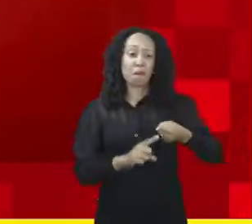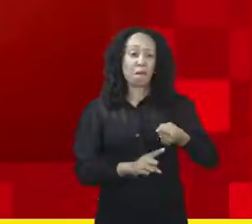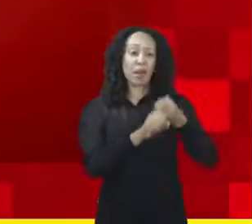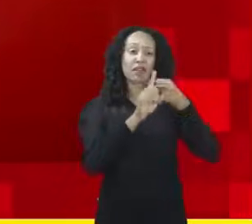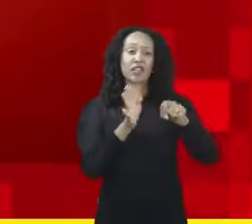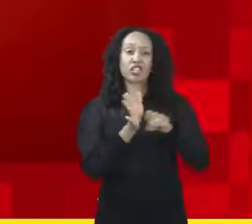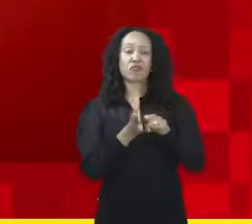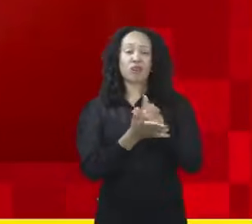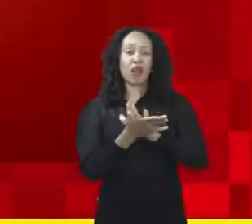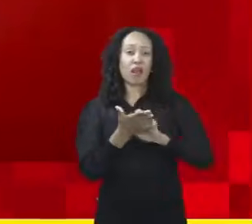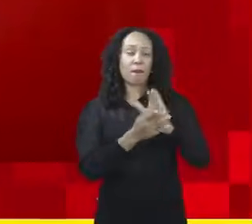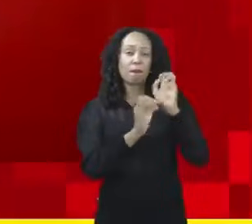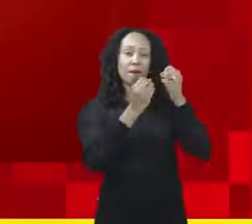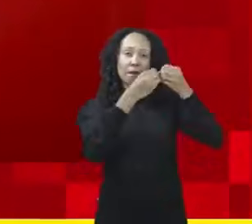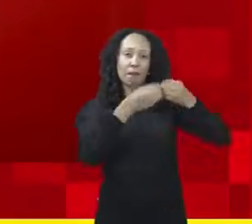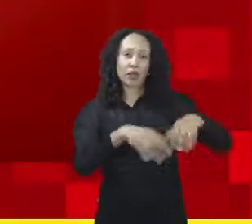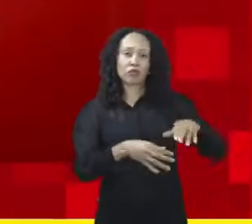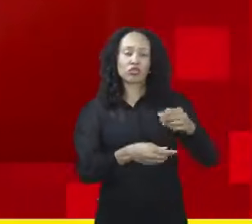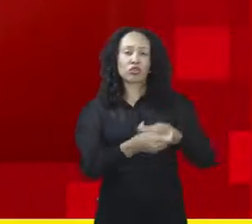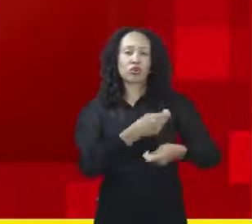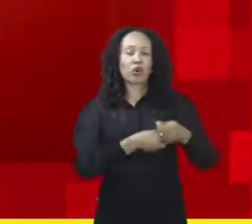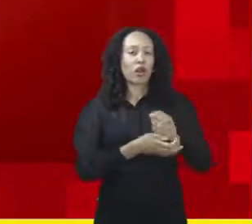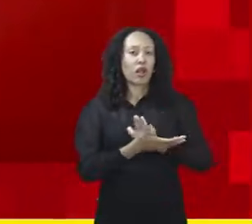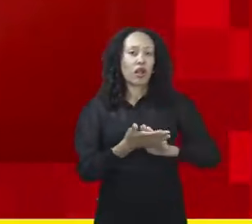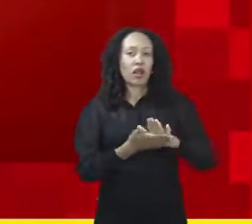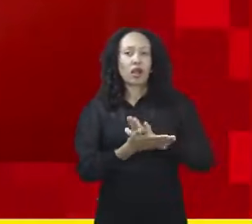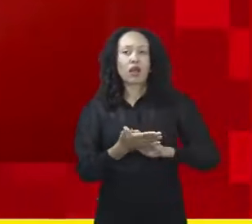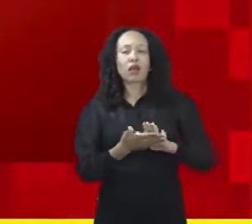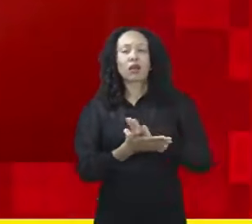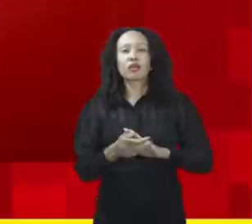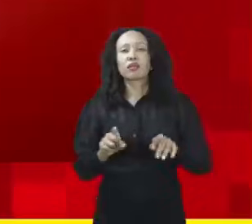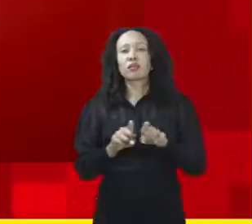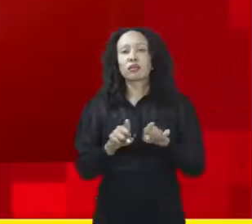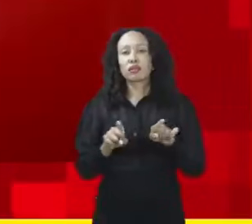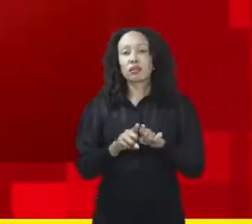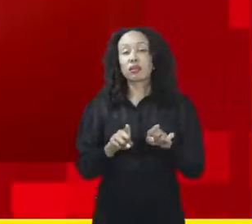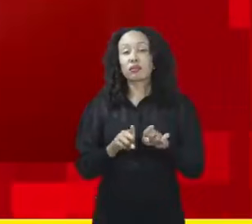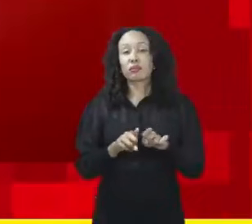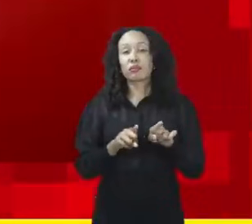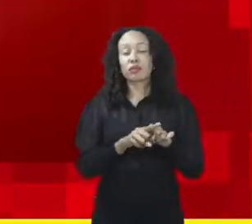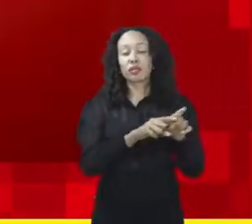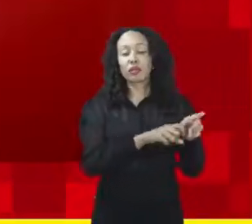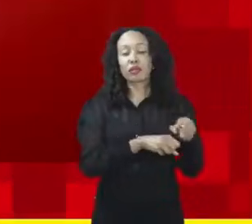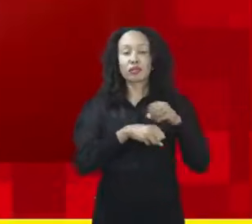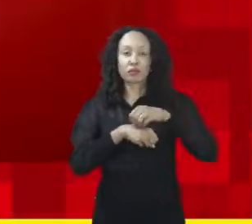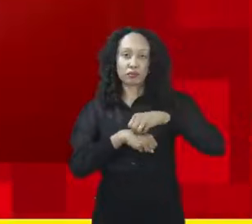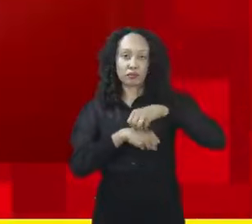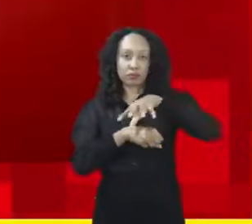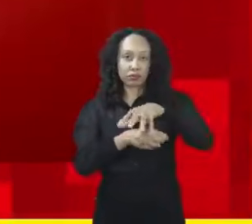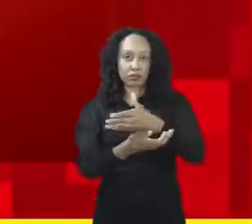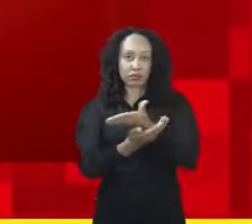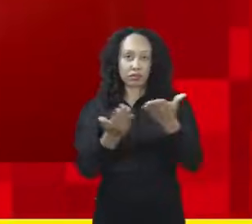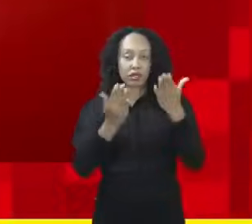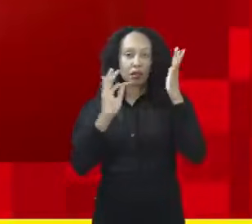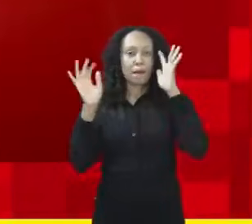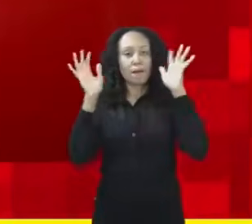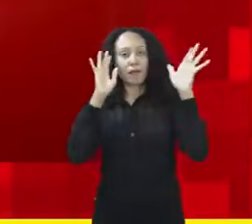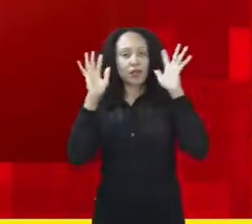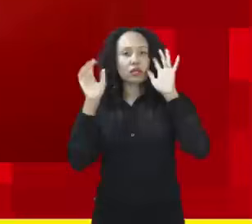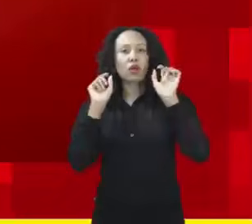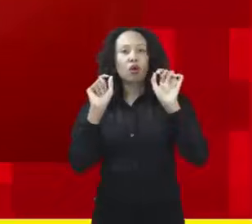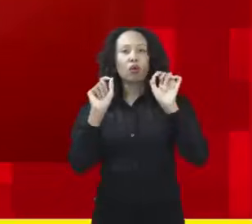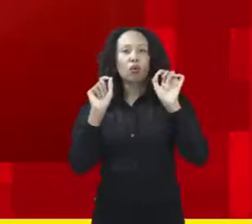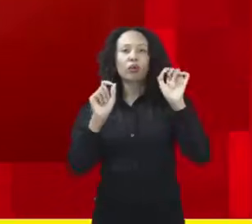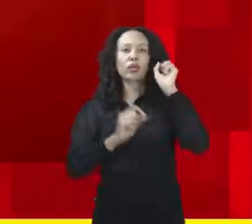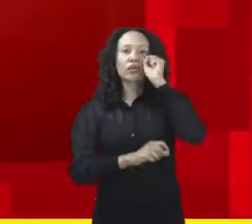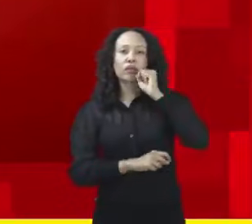negativo na economia. Inclusive, a gente traz aqui para também uma reflexão que o senador